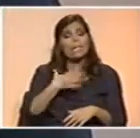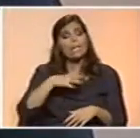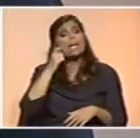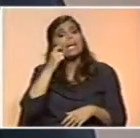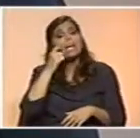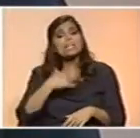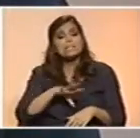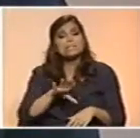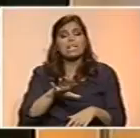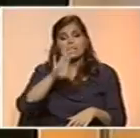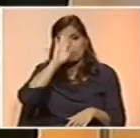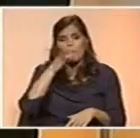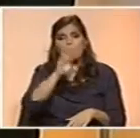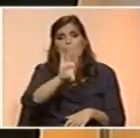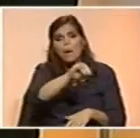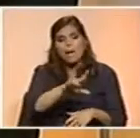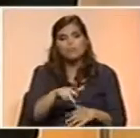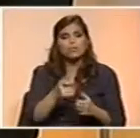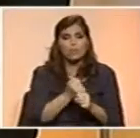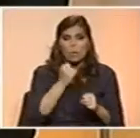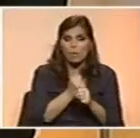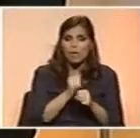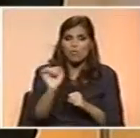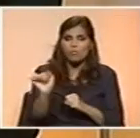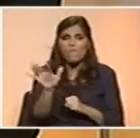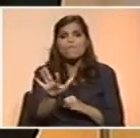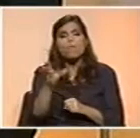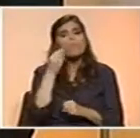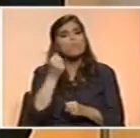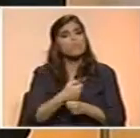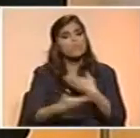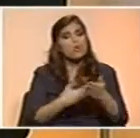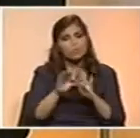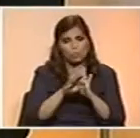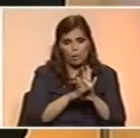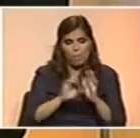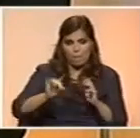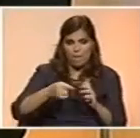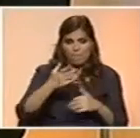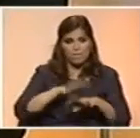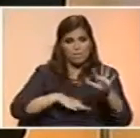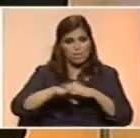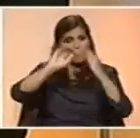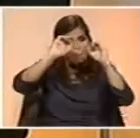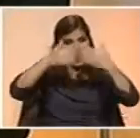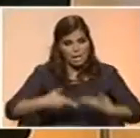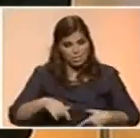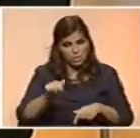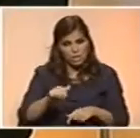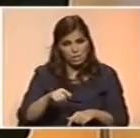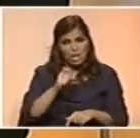mais sobre o vosso trabalho e sobre a forma como funcionam estes programas, deve fazê-lo através de uma página que vocês têm, não é? Sim, nós temos a